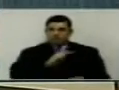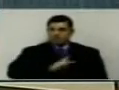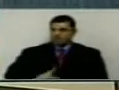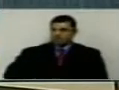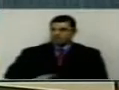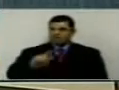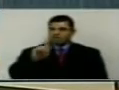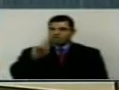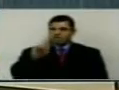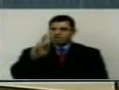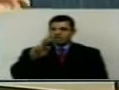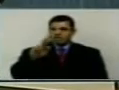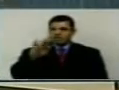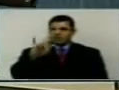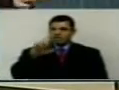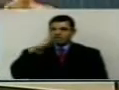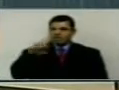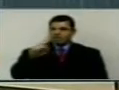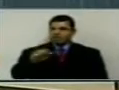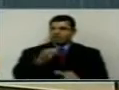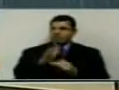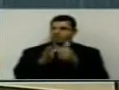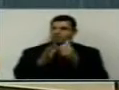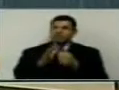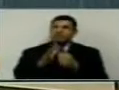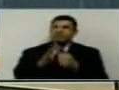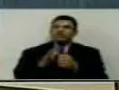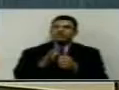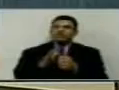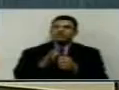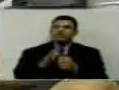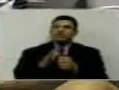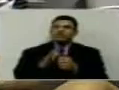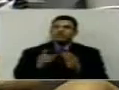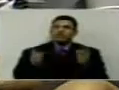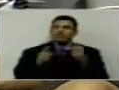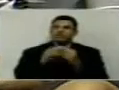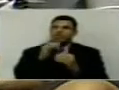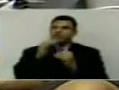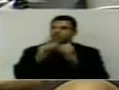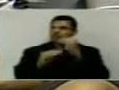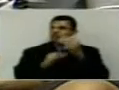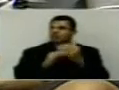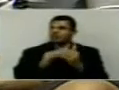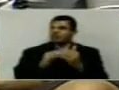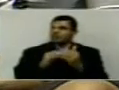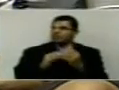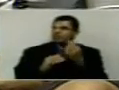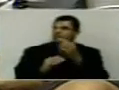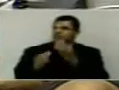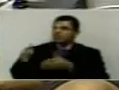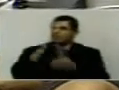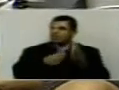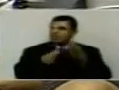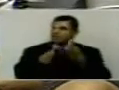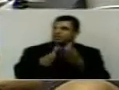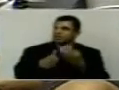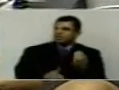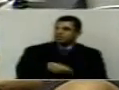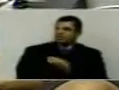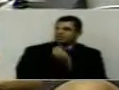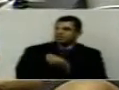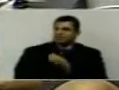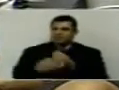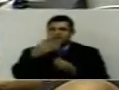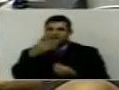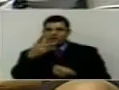Estudantil La Salista, talvez o meu primeiro pequeno passo nessa caminhada da vida pública e da